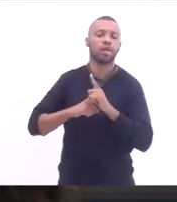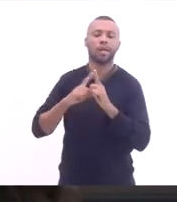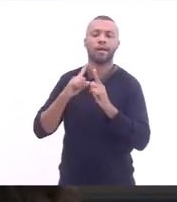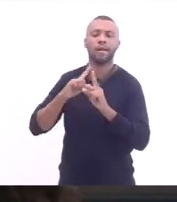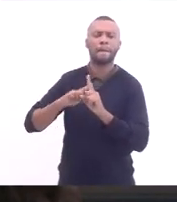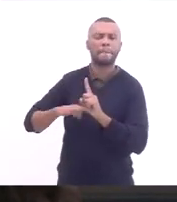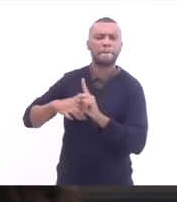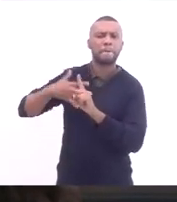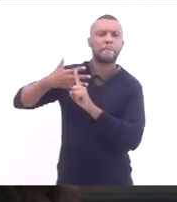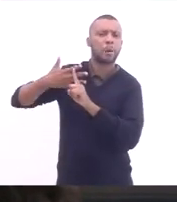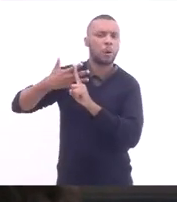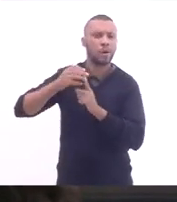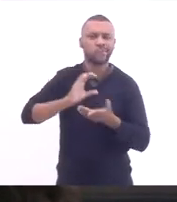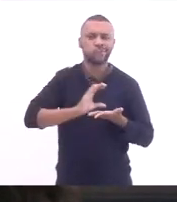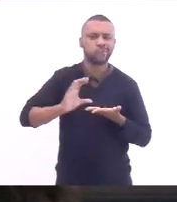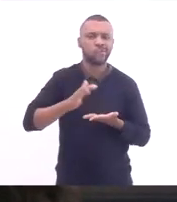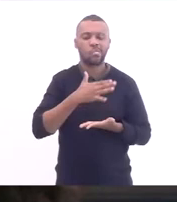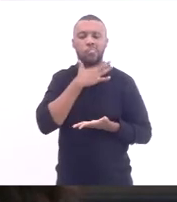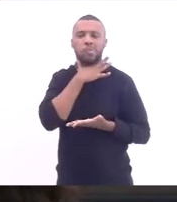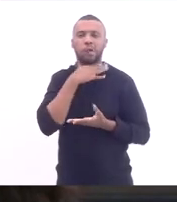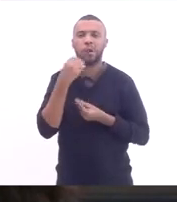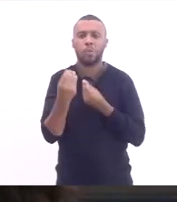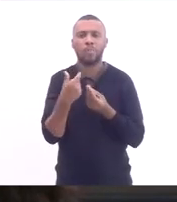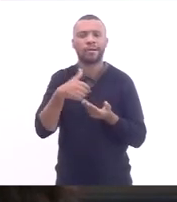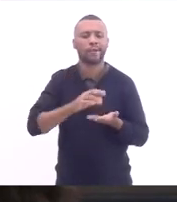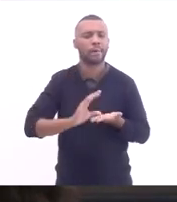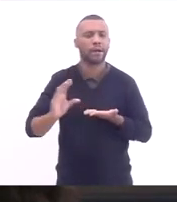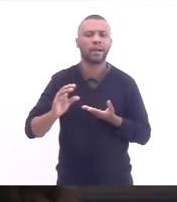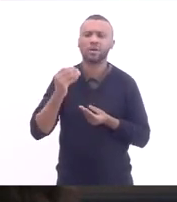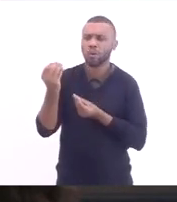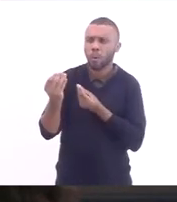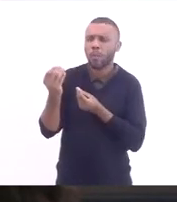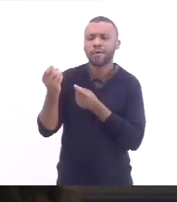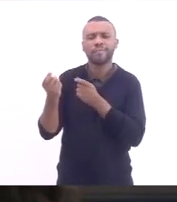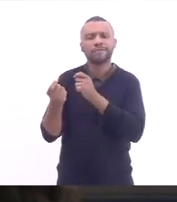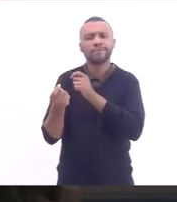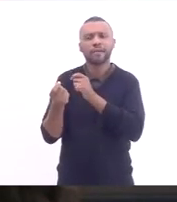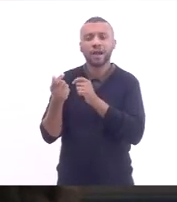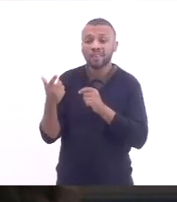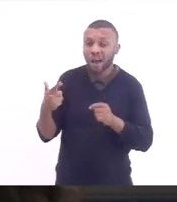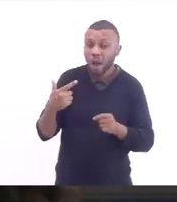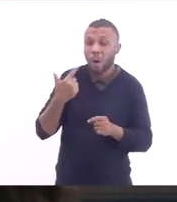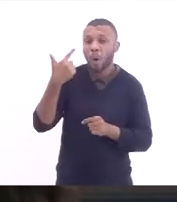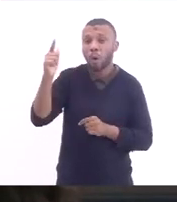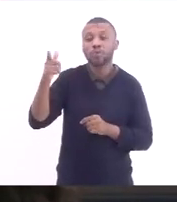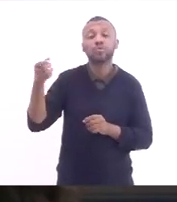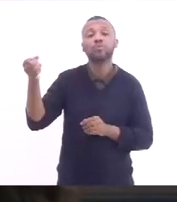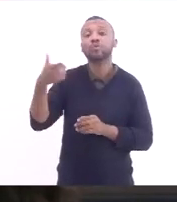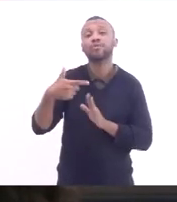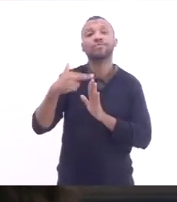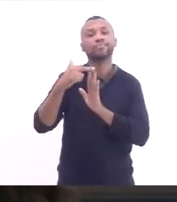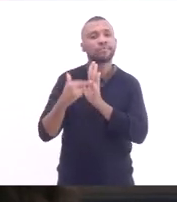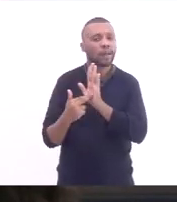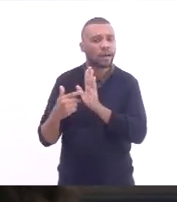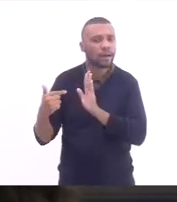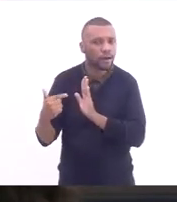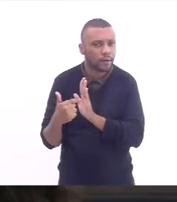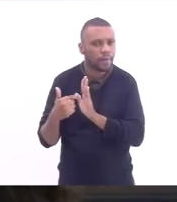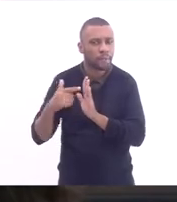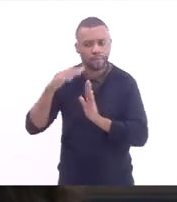que não vai ter nem... Aí como é que vai ser feito? Outro regime de recuperação fiscal, porque não vai ter condições